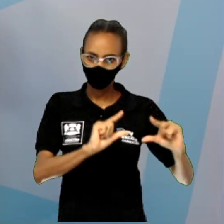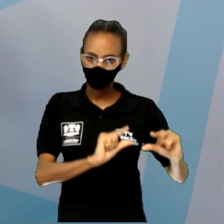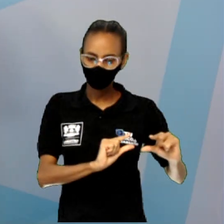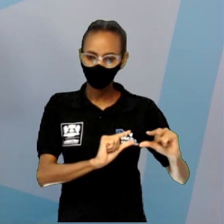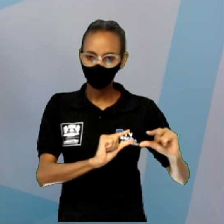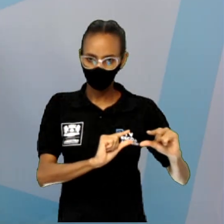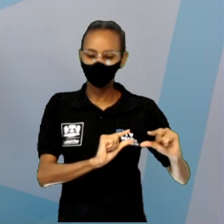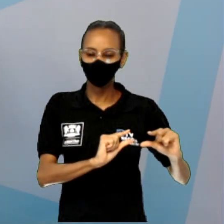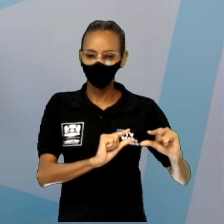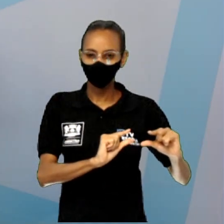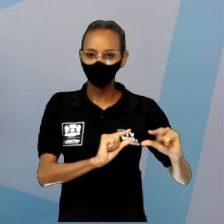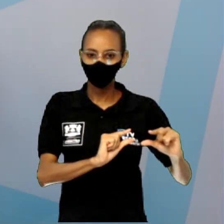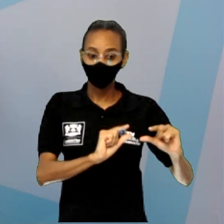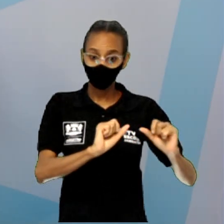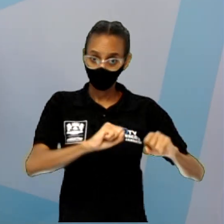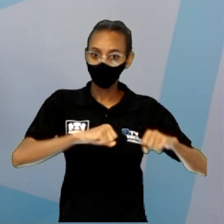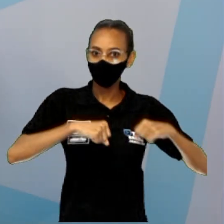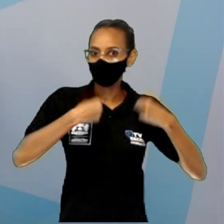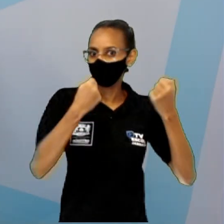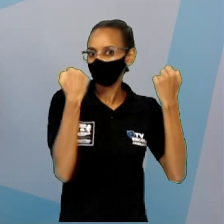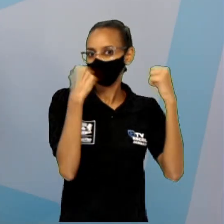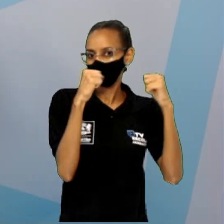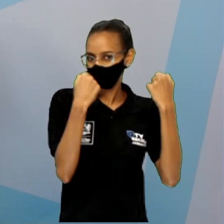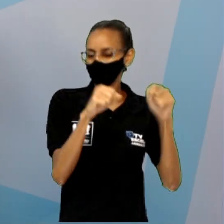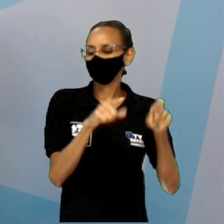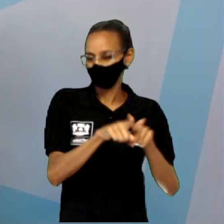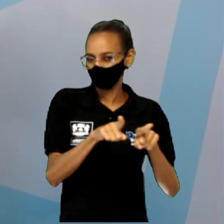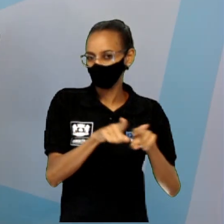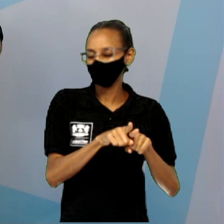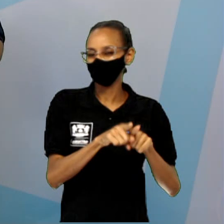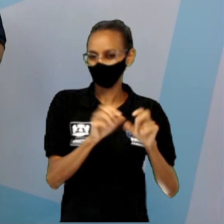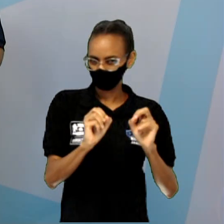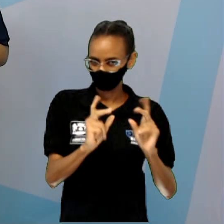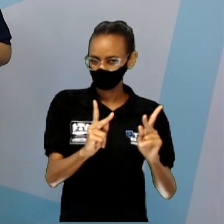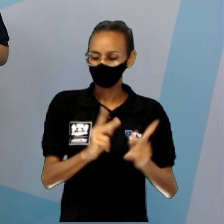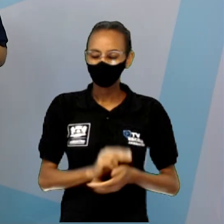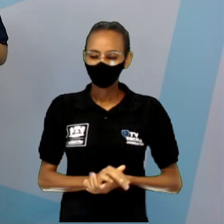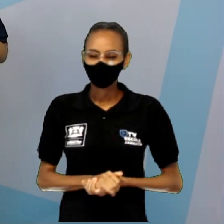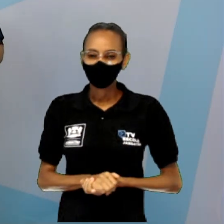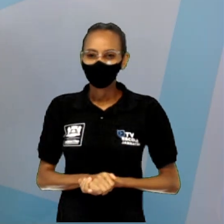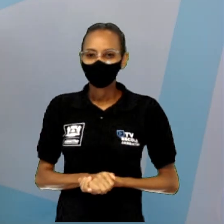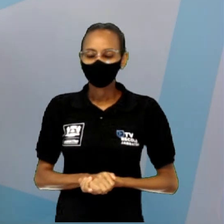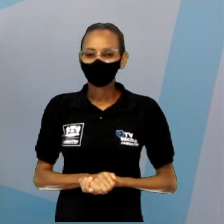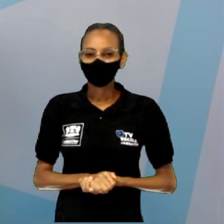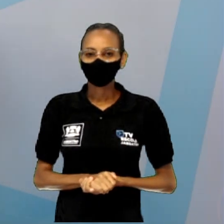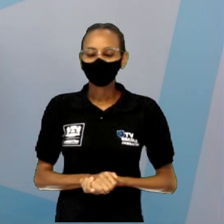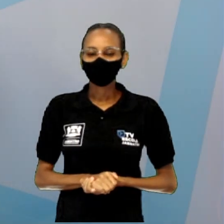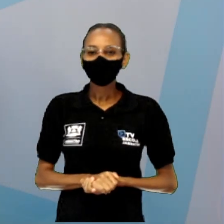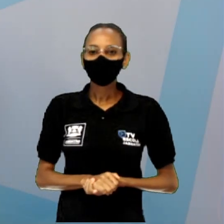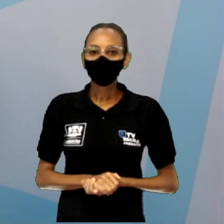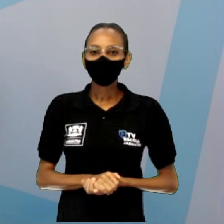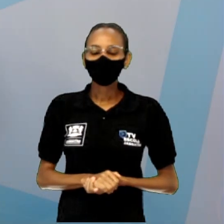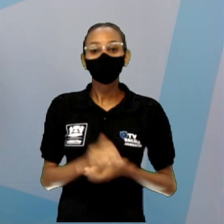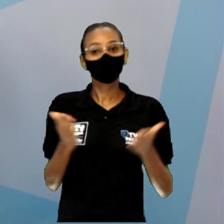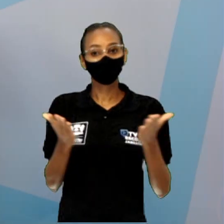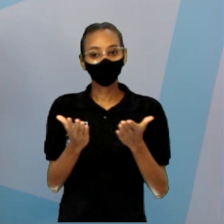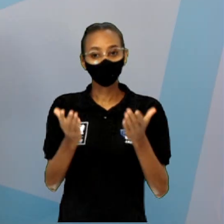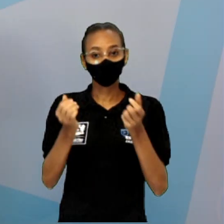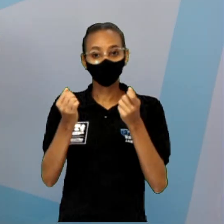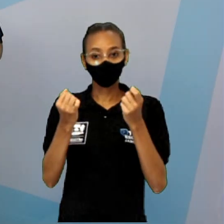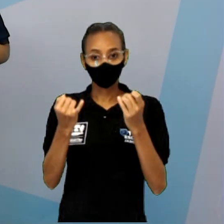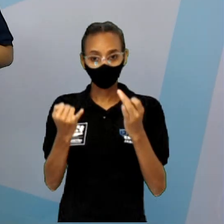do sedentarismo. É uma opção também, ok? Então, olha só. Falando agora sobre